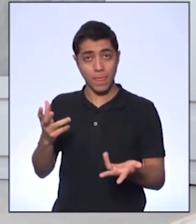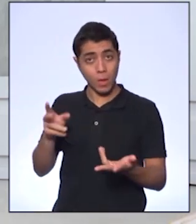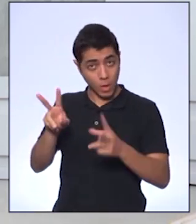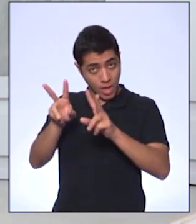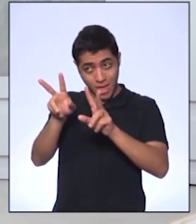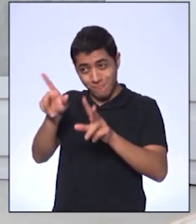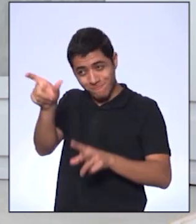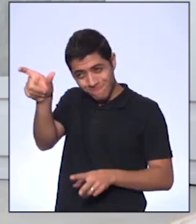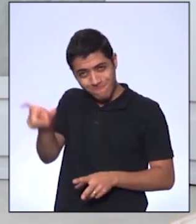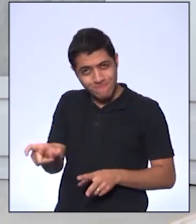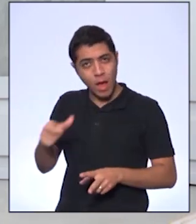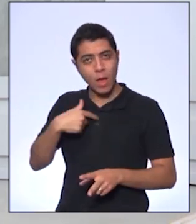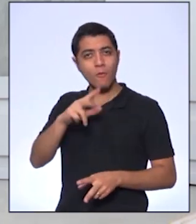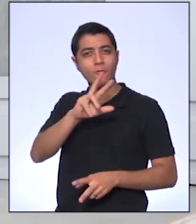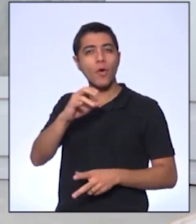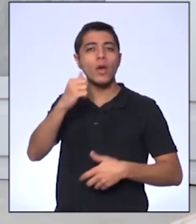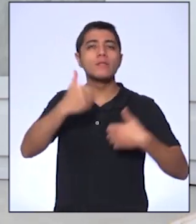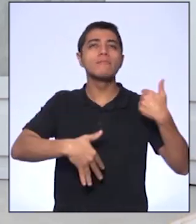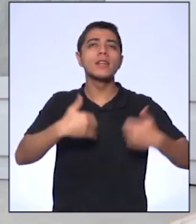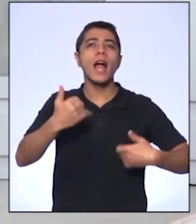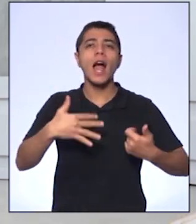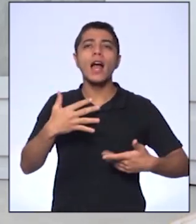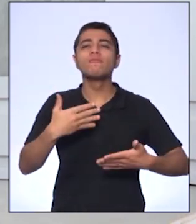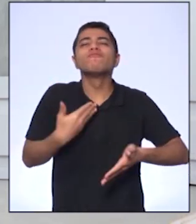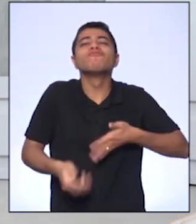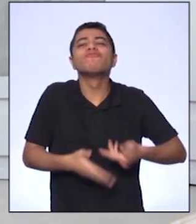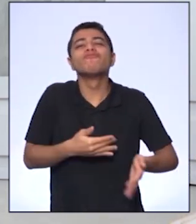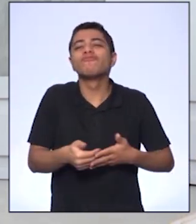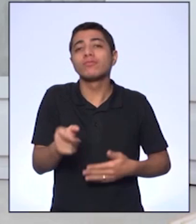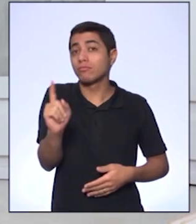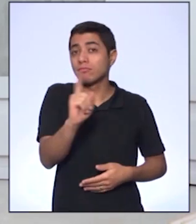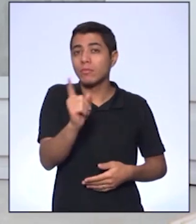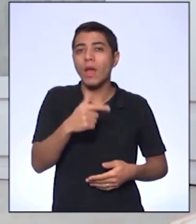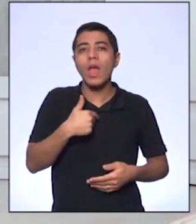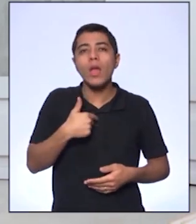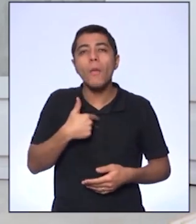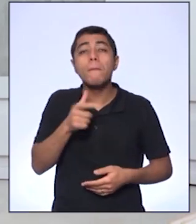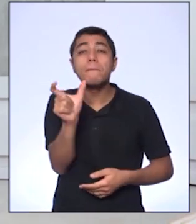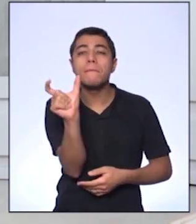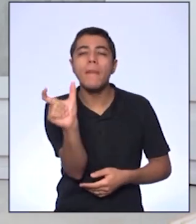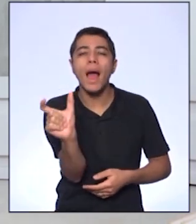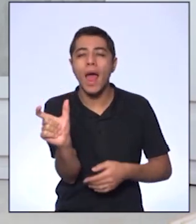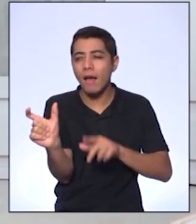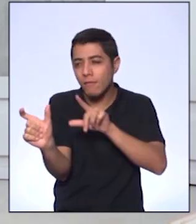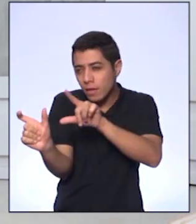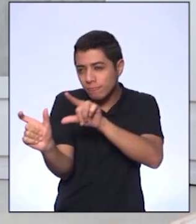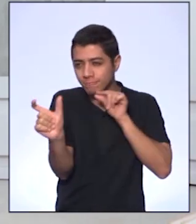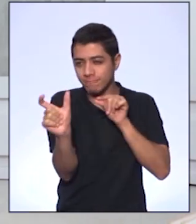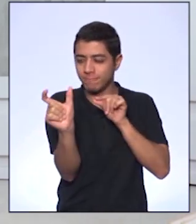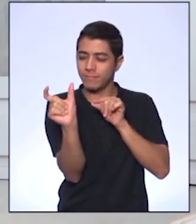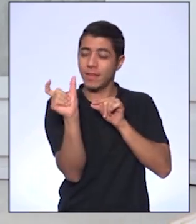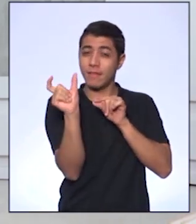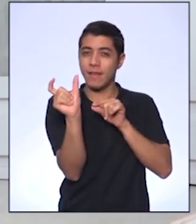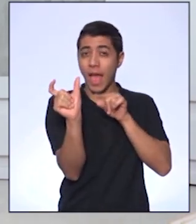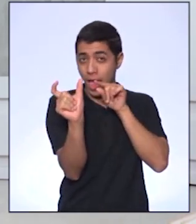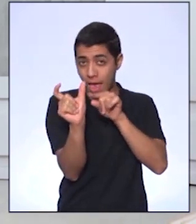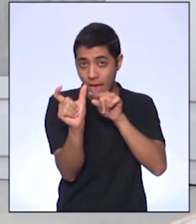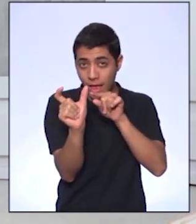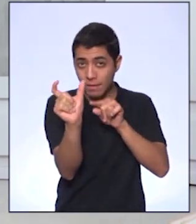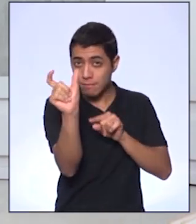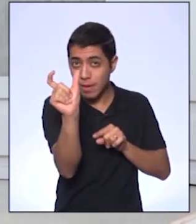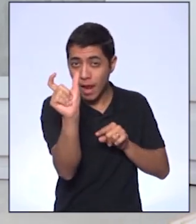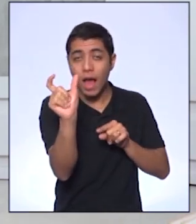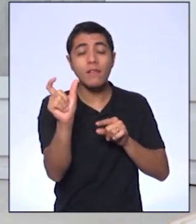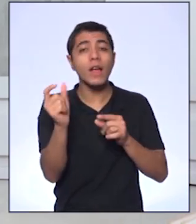escolhesse palavras para gerar uma sensação diferente do trivial. Compreende? Esse é